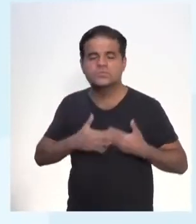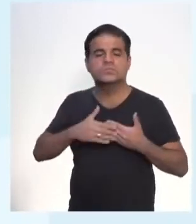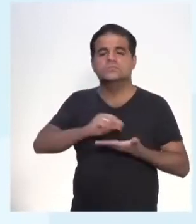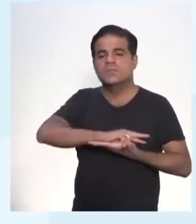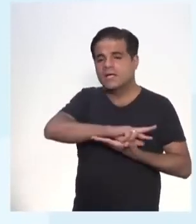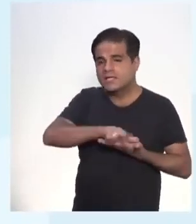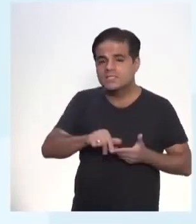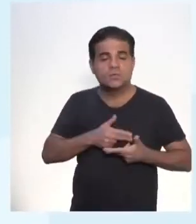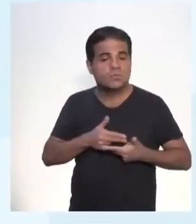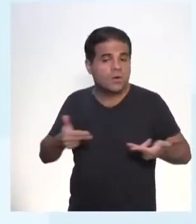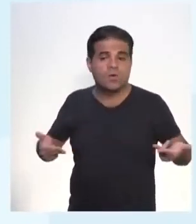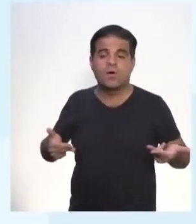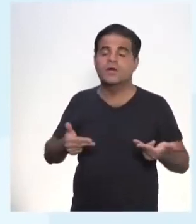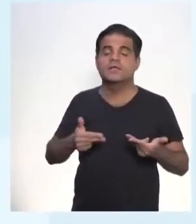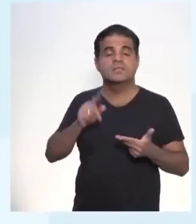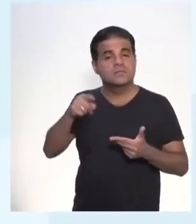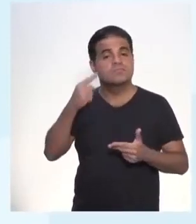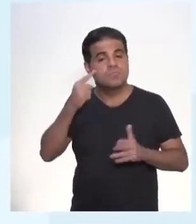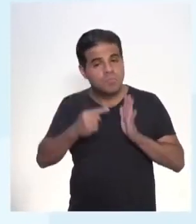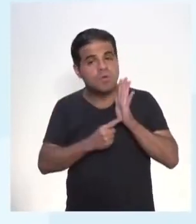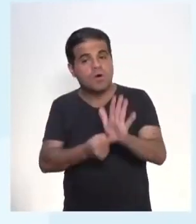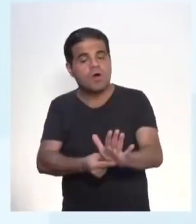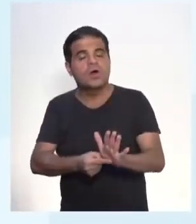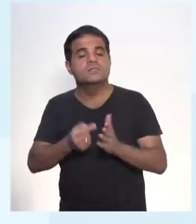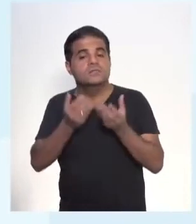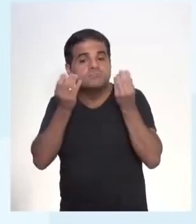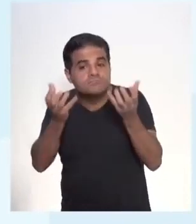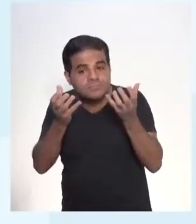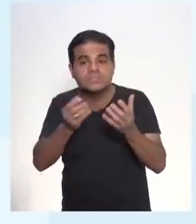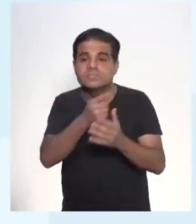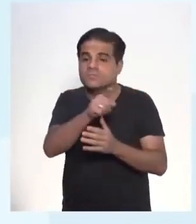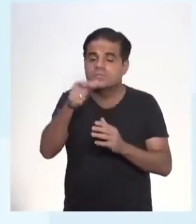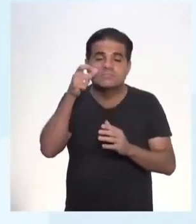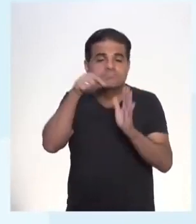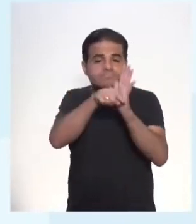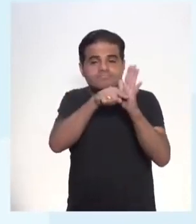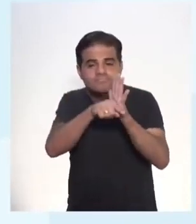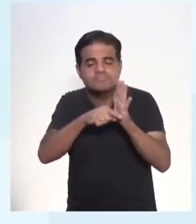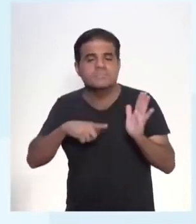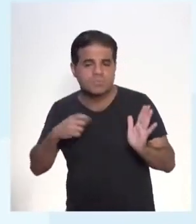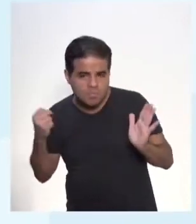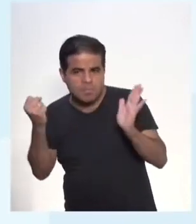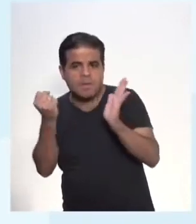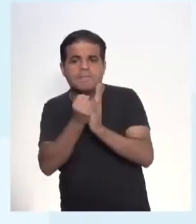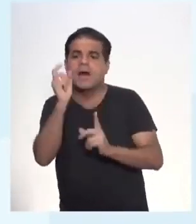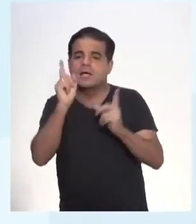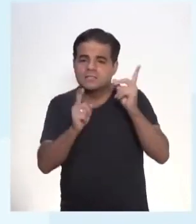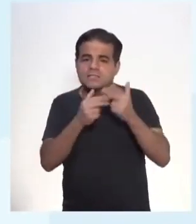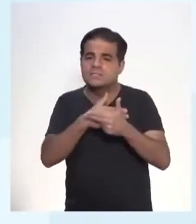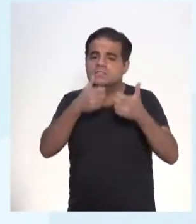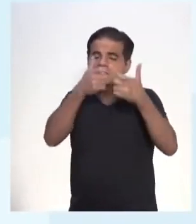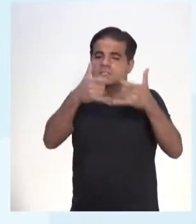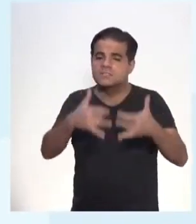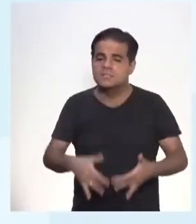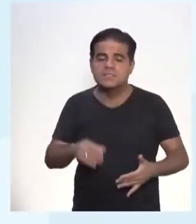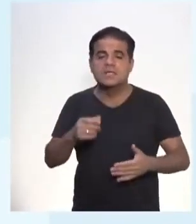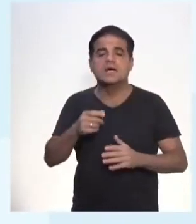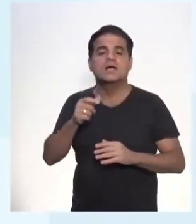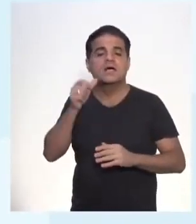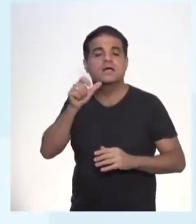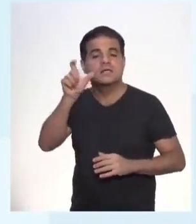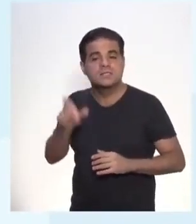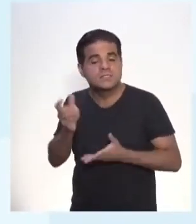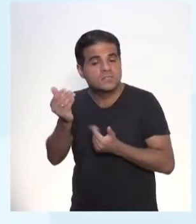de alguma forma, que isso mostra a expressividade. Então eu queria que vocês verificassem se existe alguma marca de expressividade na descrição da